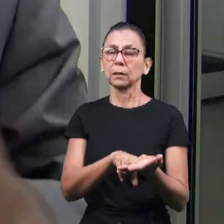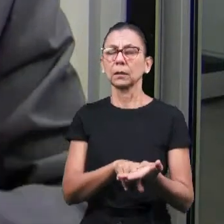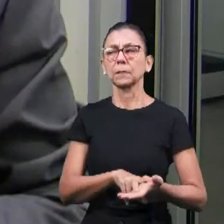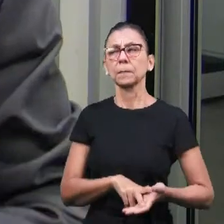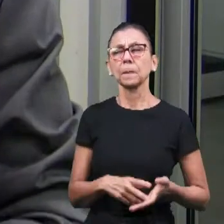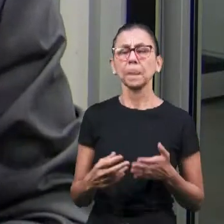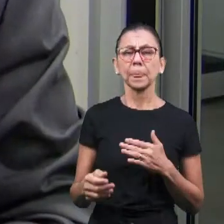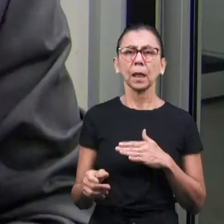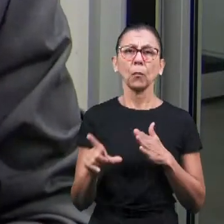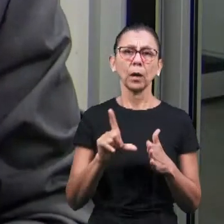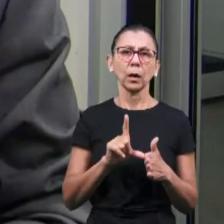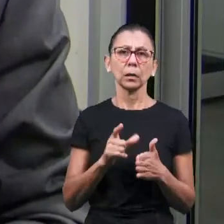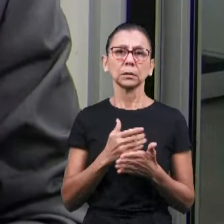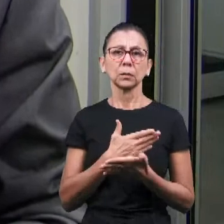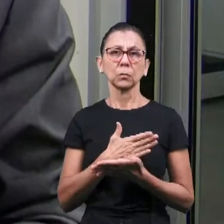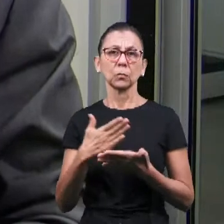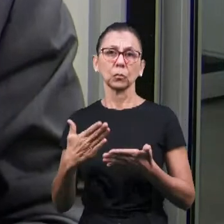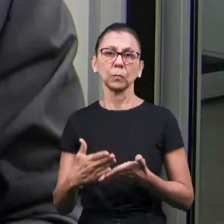José Roberto.